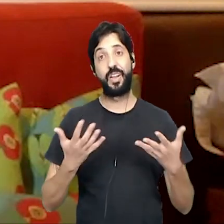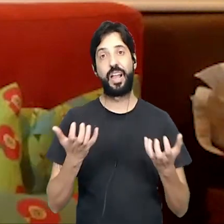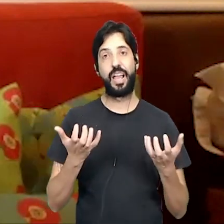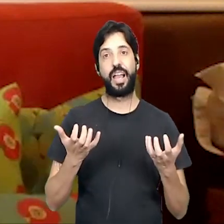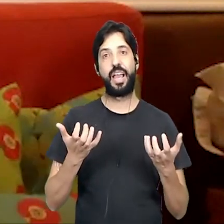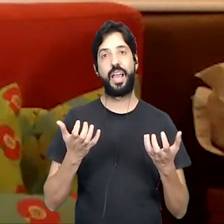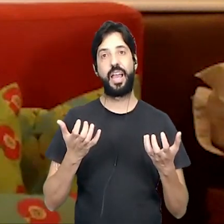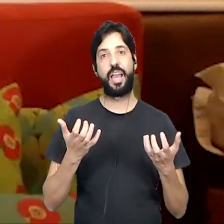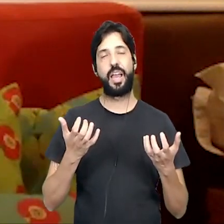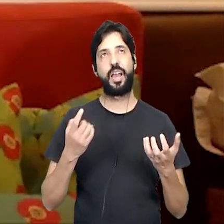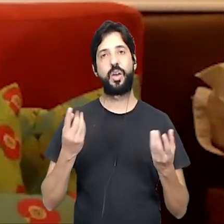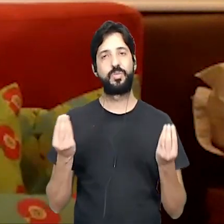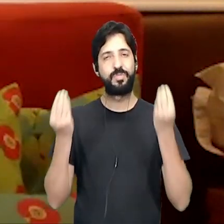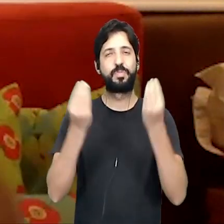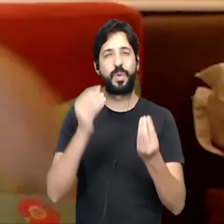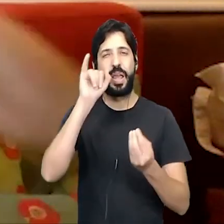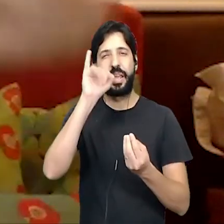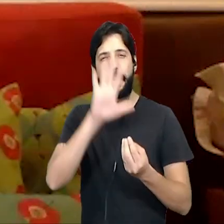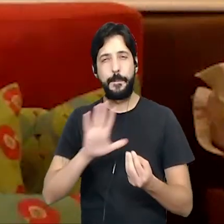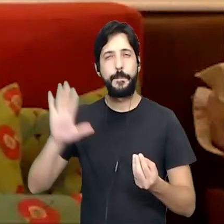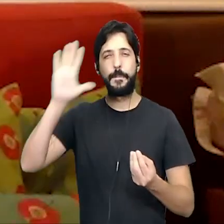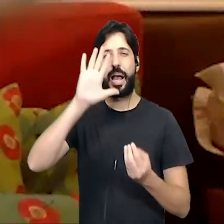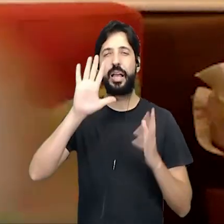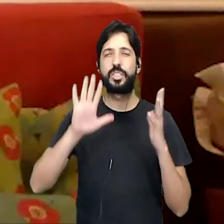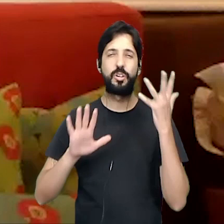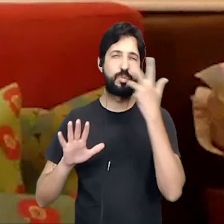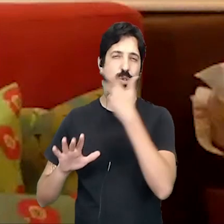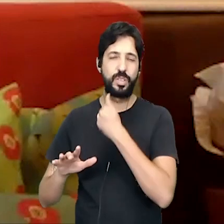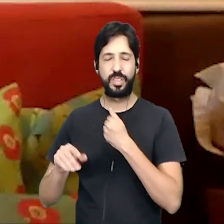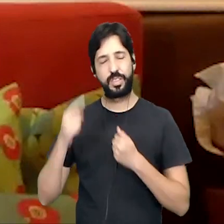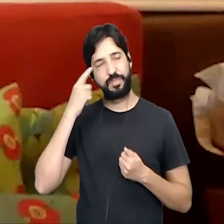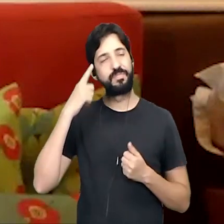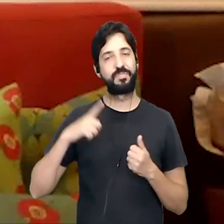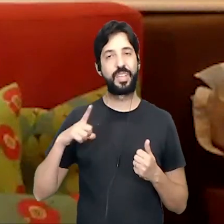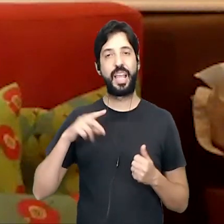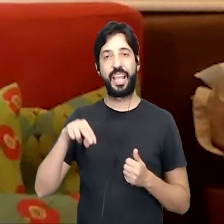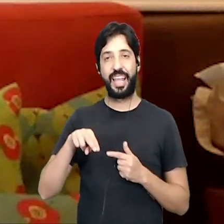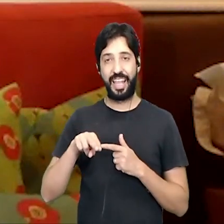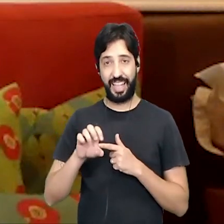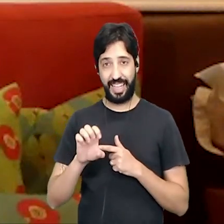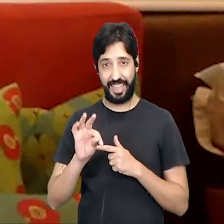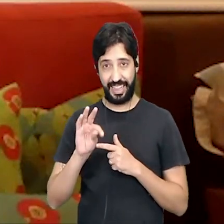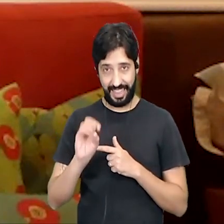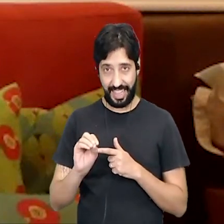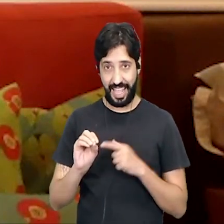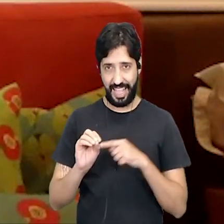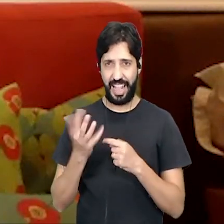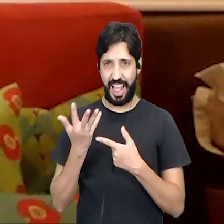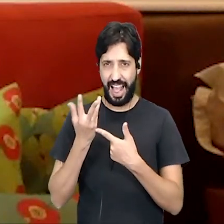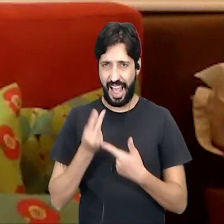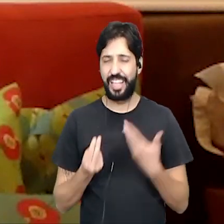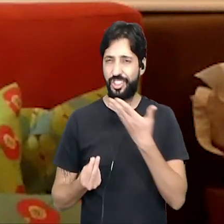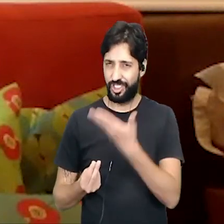acontecer. E aí eu queria trazer uma imagem que eu achei muito bonita, é, que